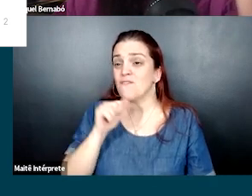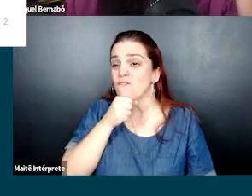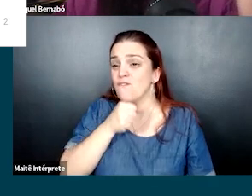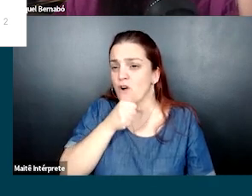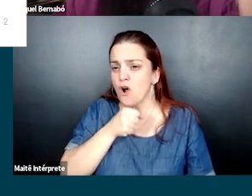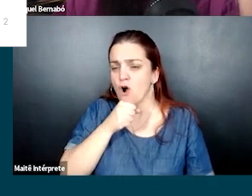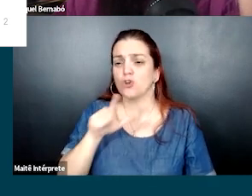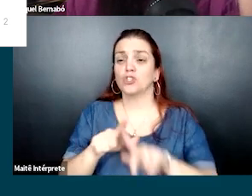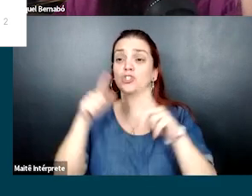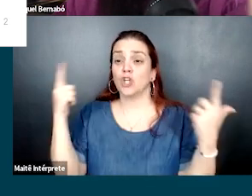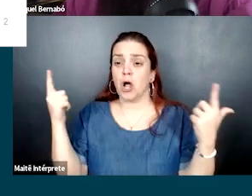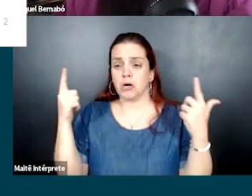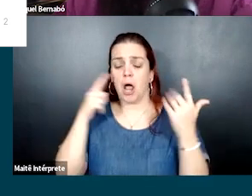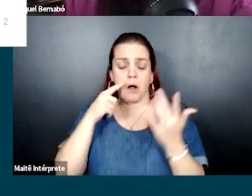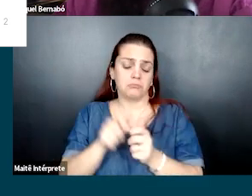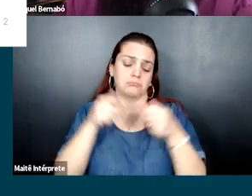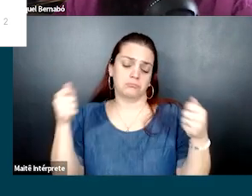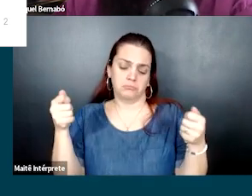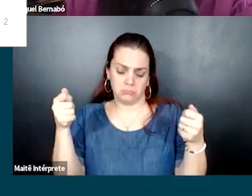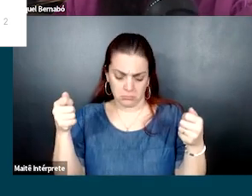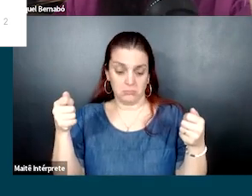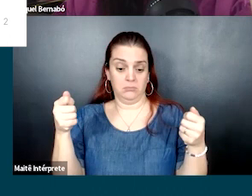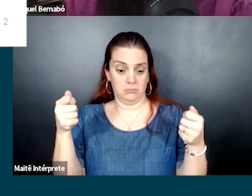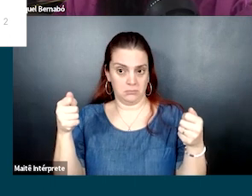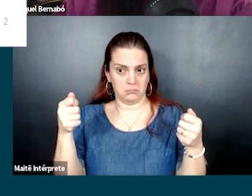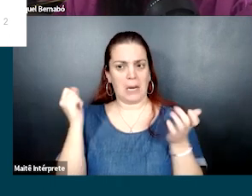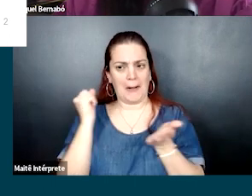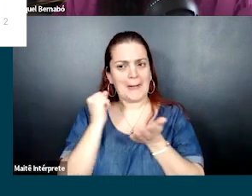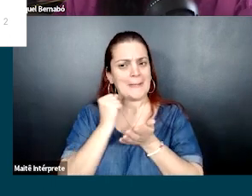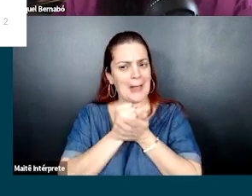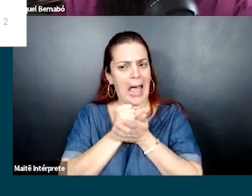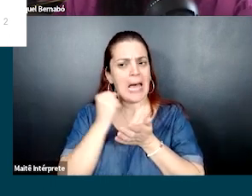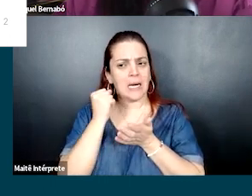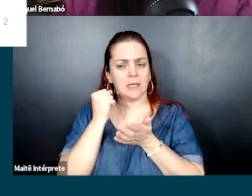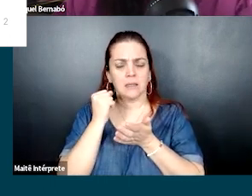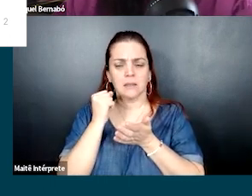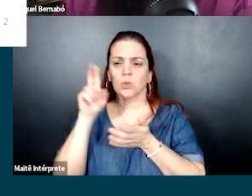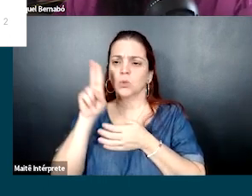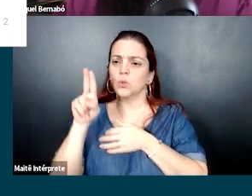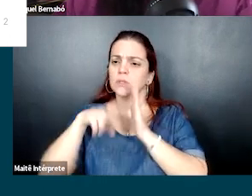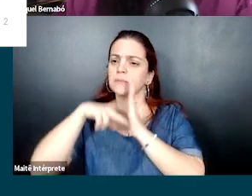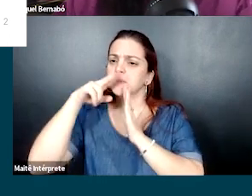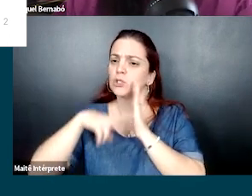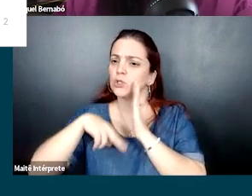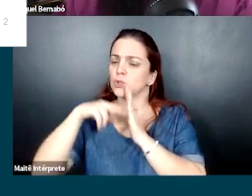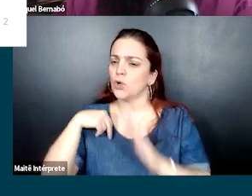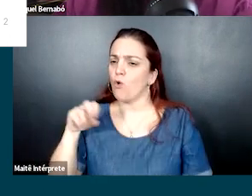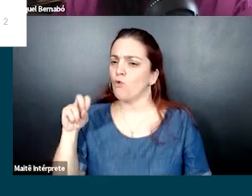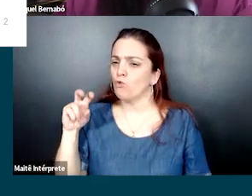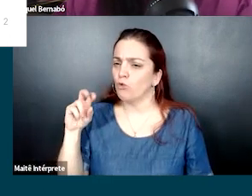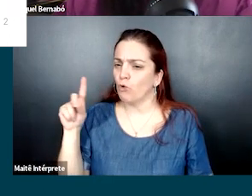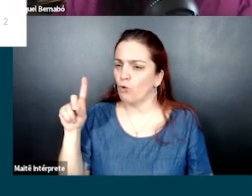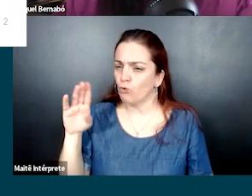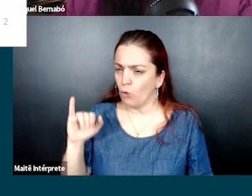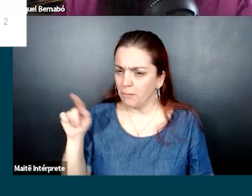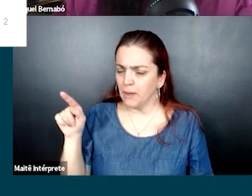ela me contou, né, que estava lendo um jornal local e viu que uma marca grande até, conceituada, tinha usado a